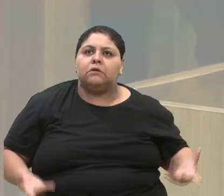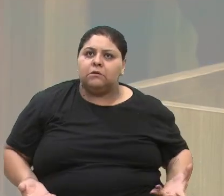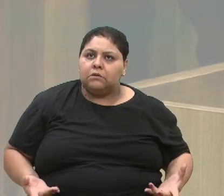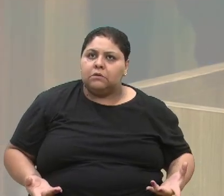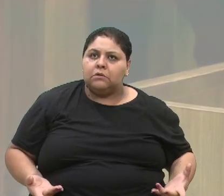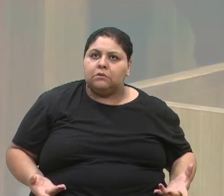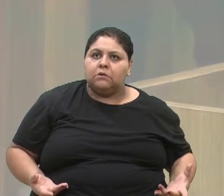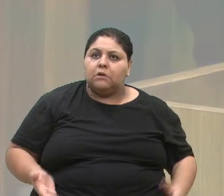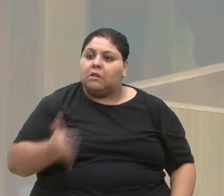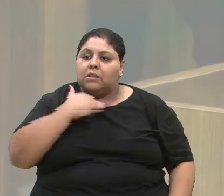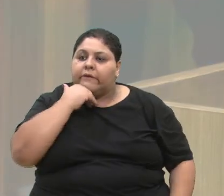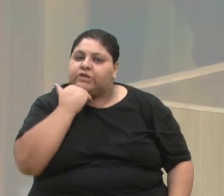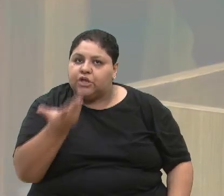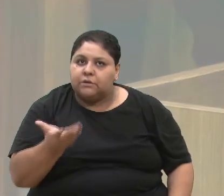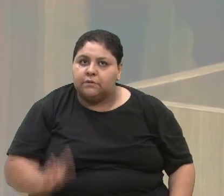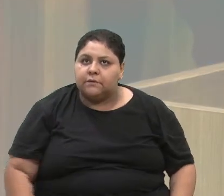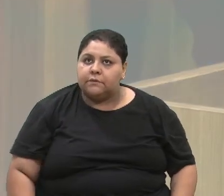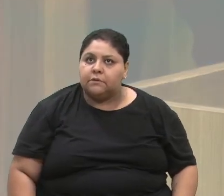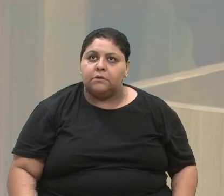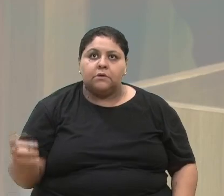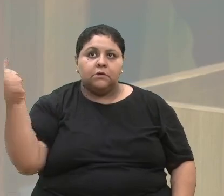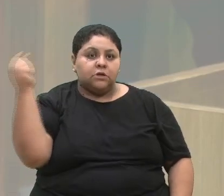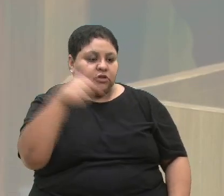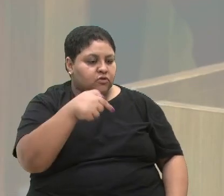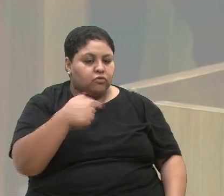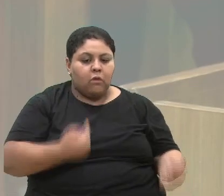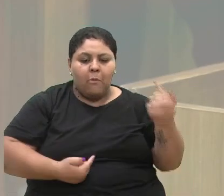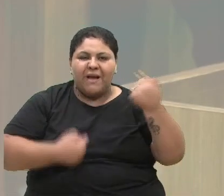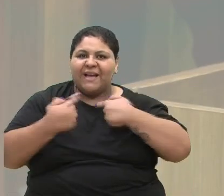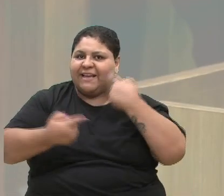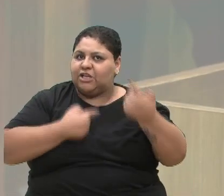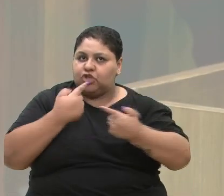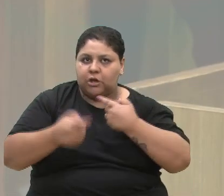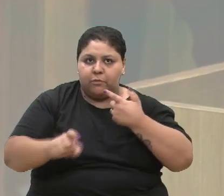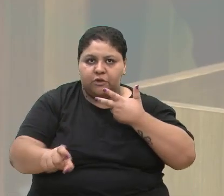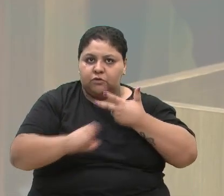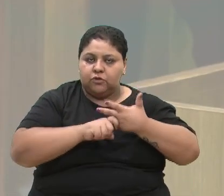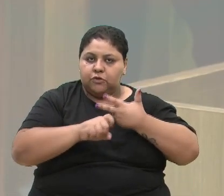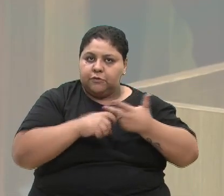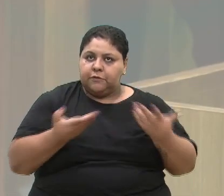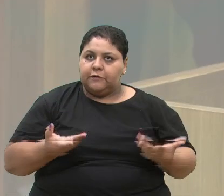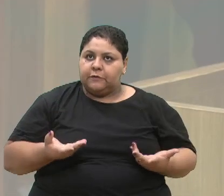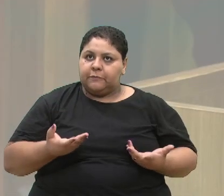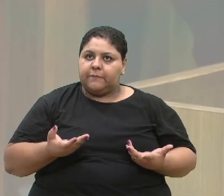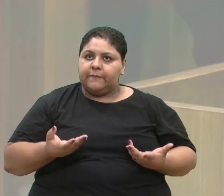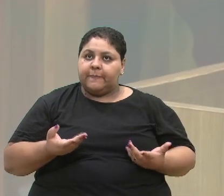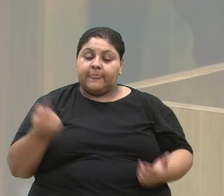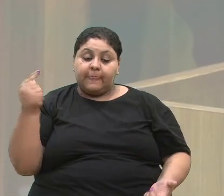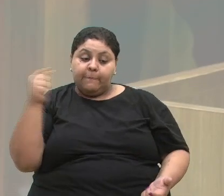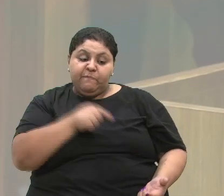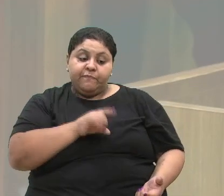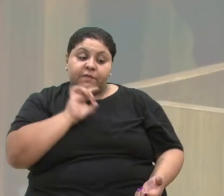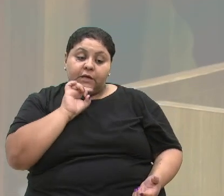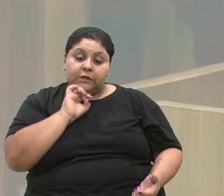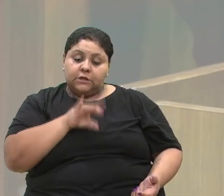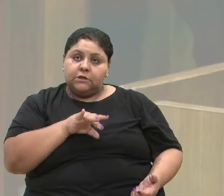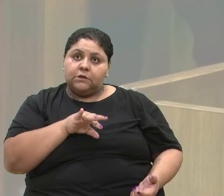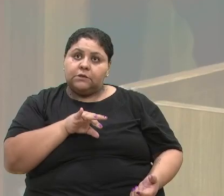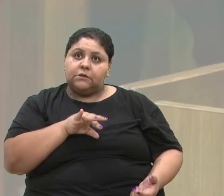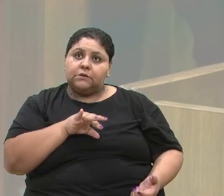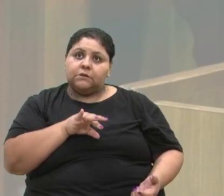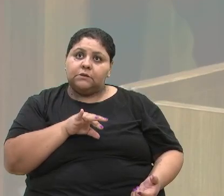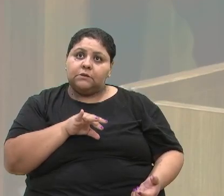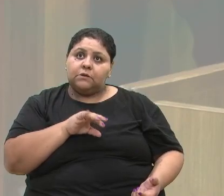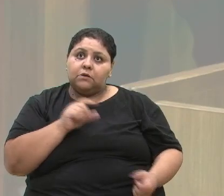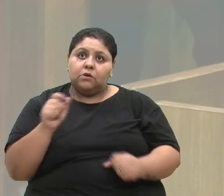Então não adianta, gente. Isso aqui não é uma crítica para o executivo. Isso aqui é simplesmente levantar o